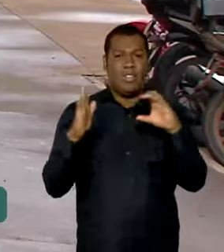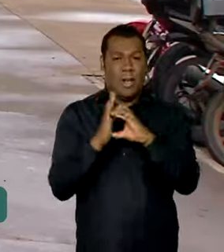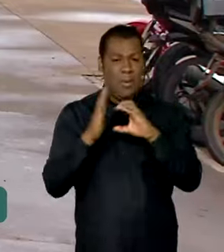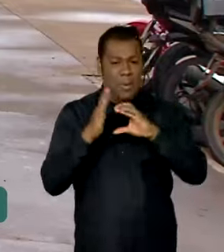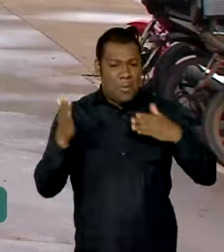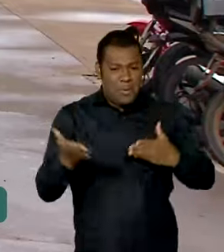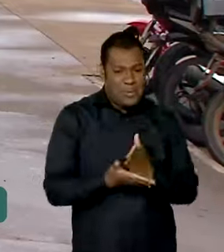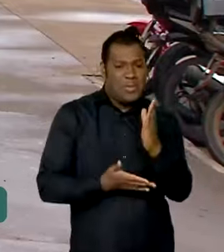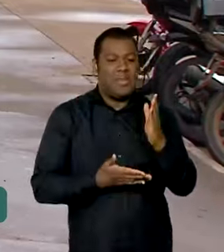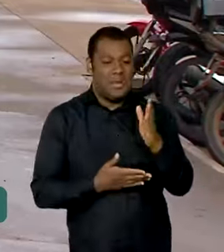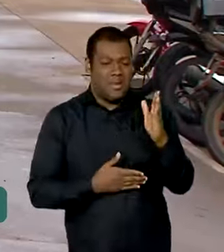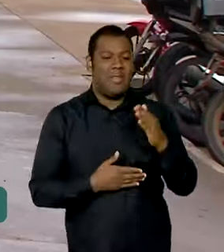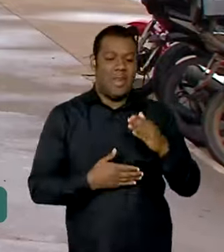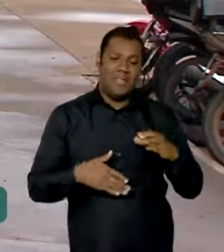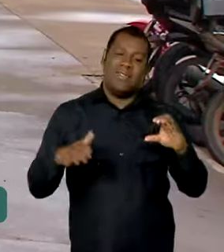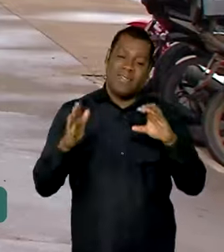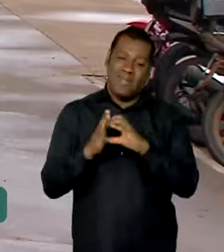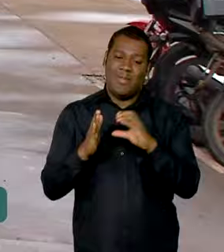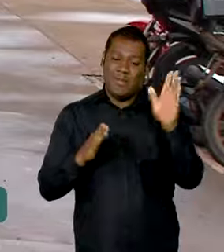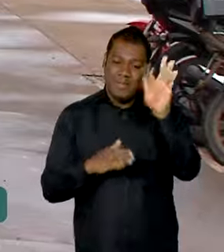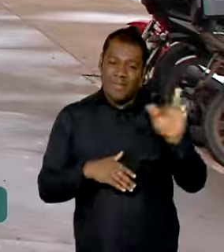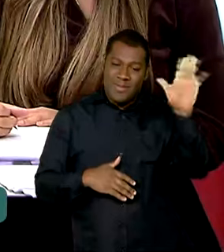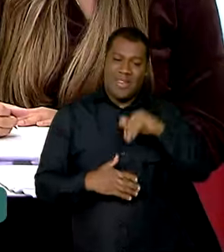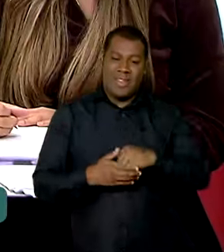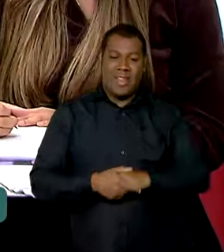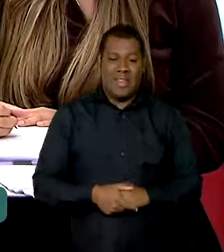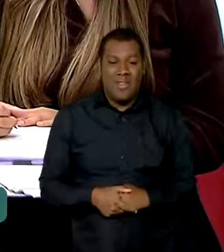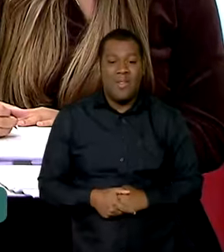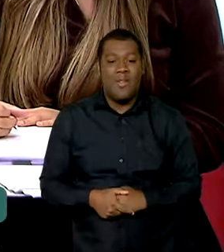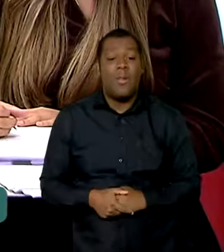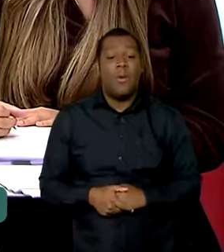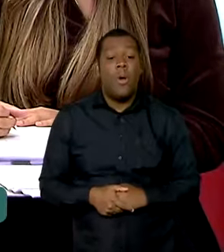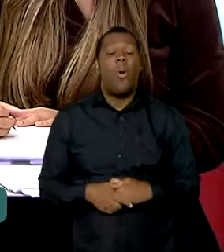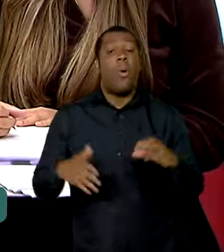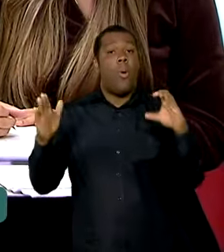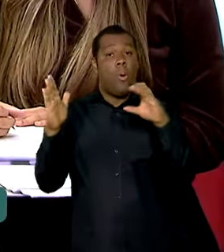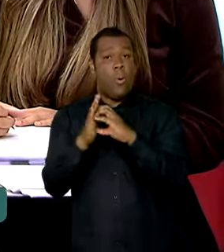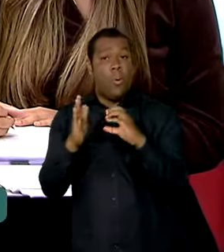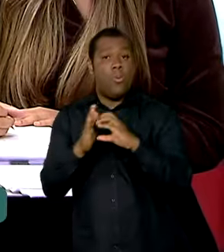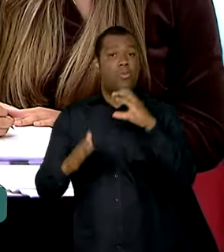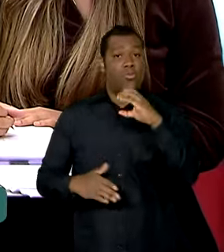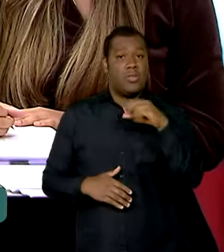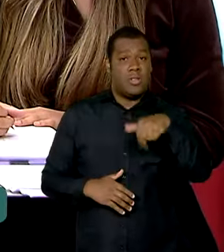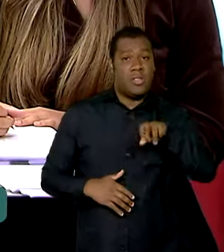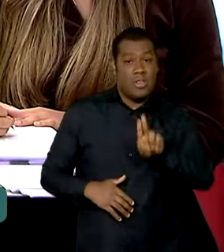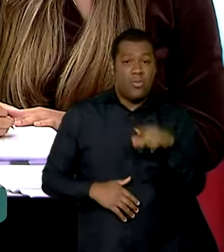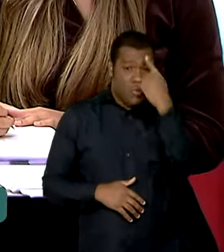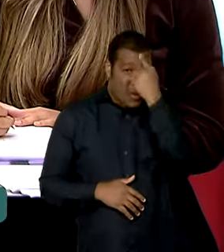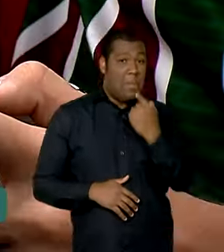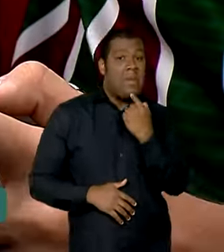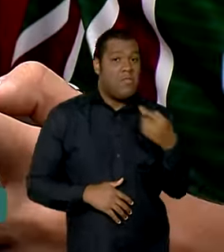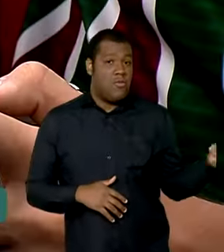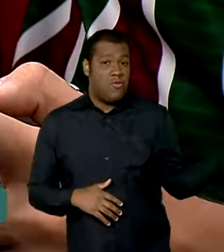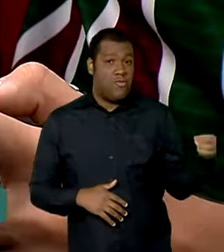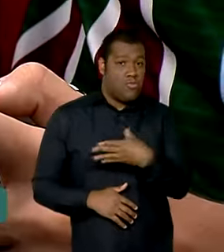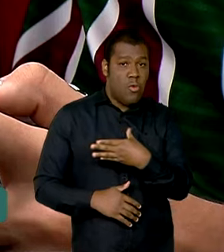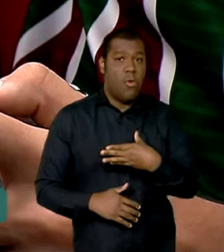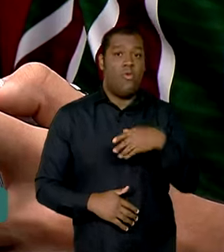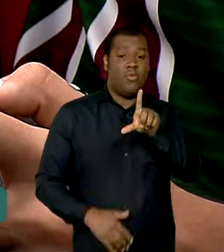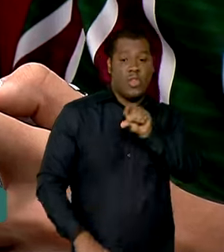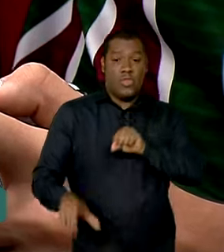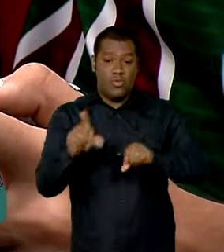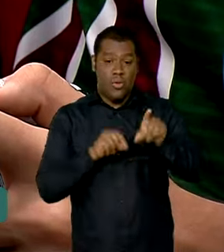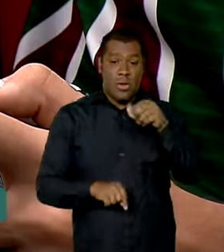pode gerar uma renovação dos quadros públicos. O Concurso Nacional Unificado trouxe um modelo inovador de seleção